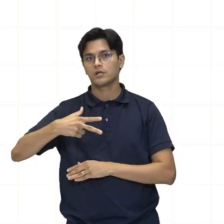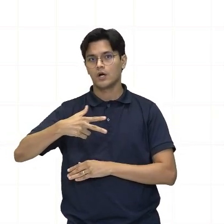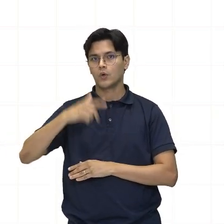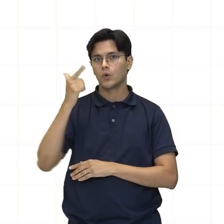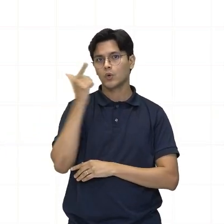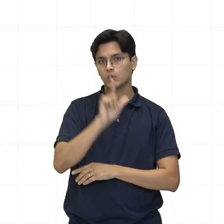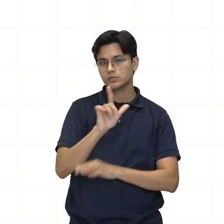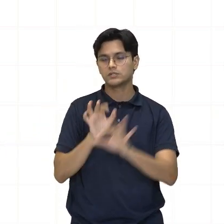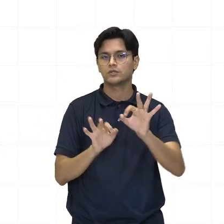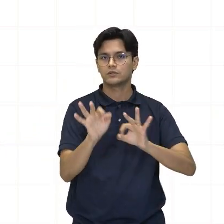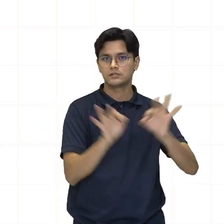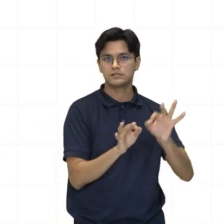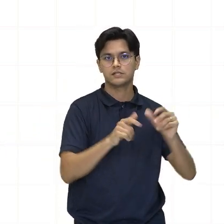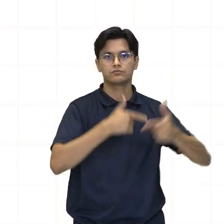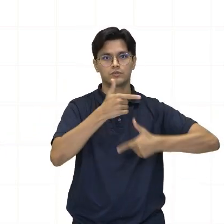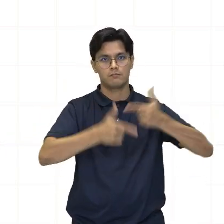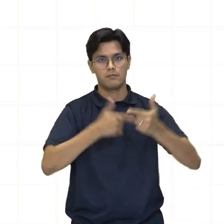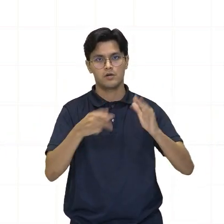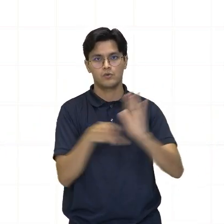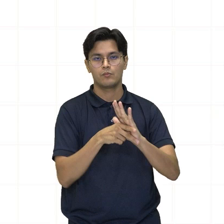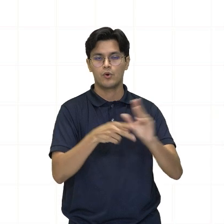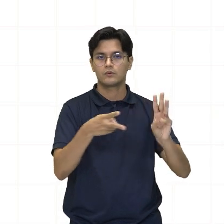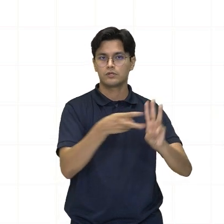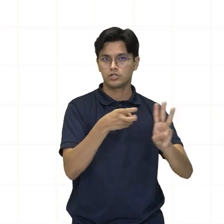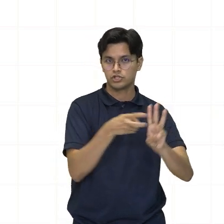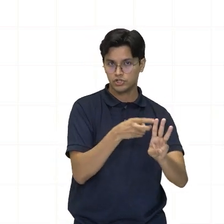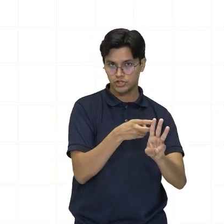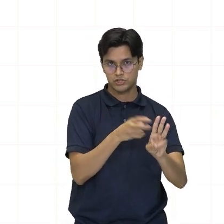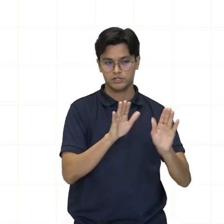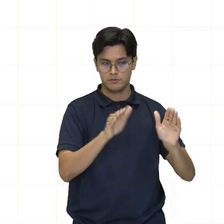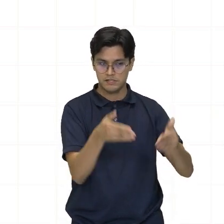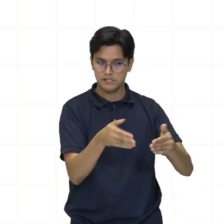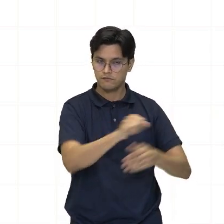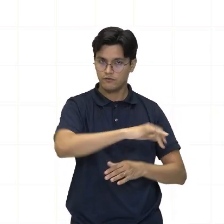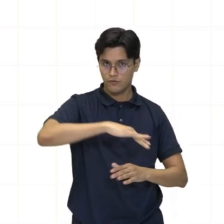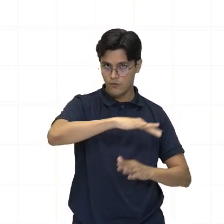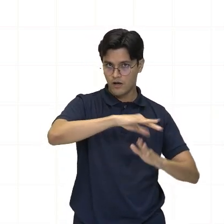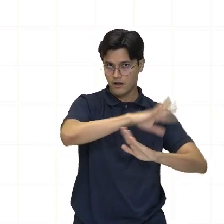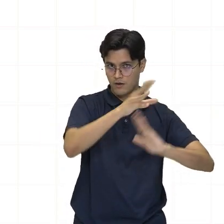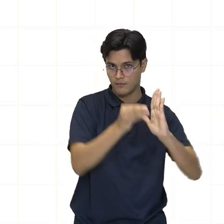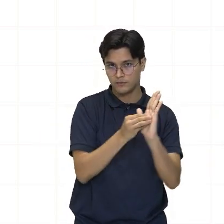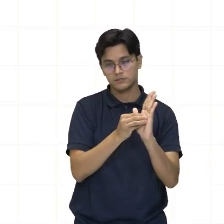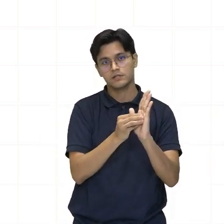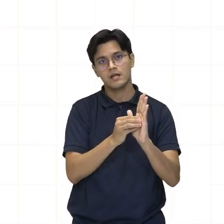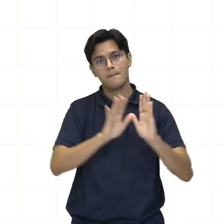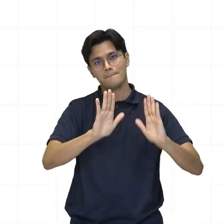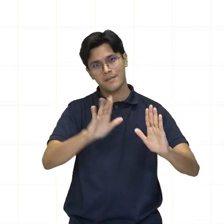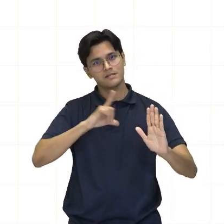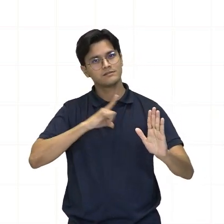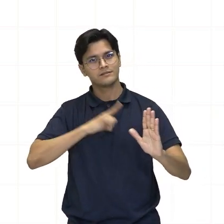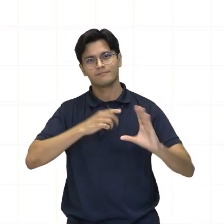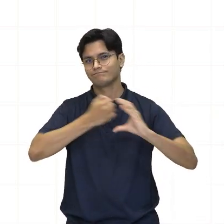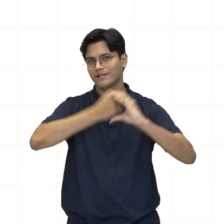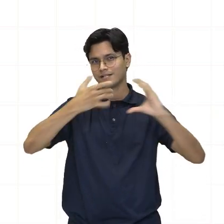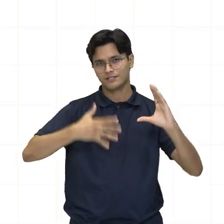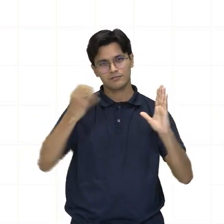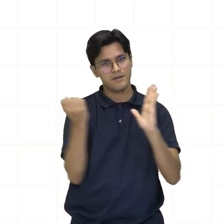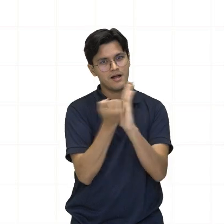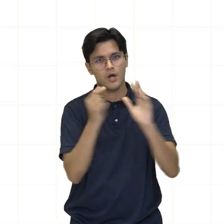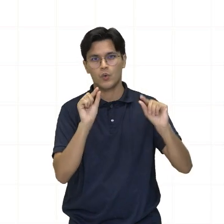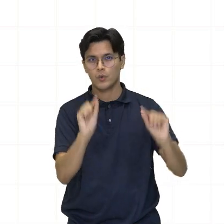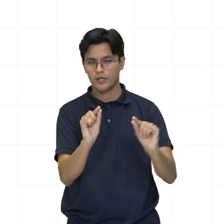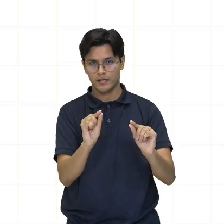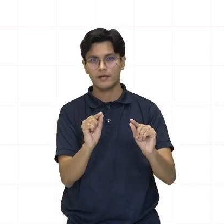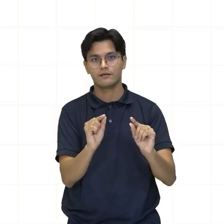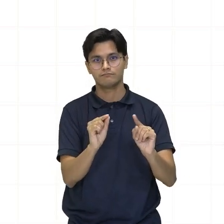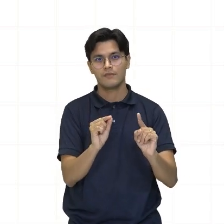organizar o trabalho dos indígenas na Amazônia, embora tenha sido marcada por abusos e exploração. Então,